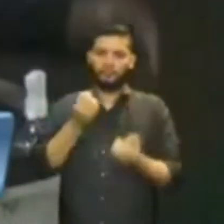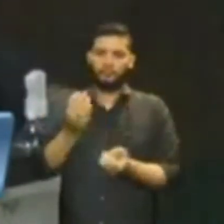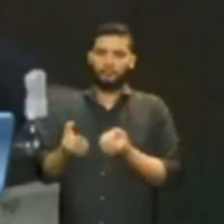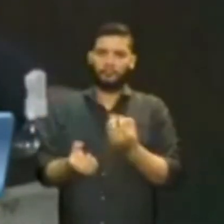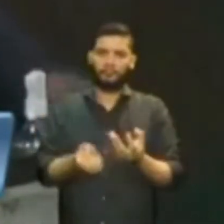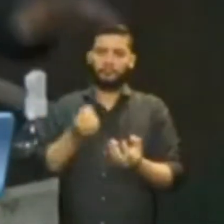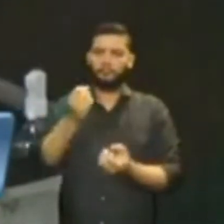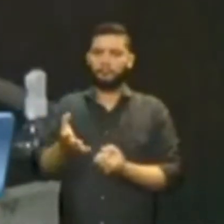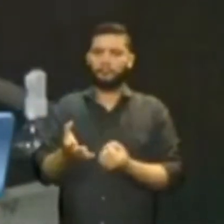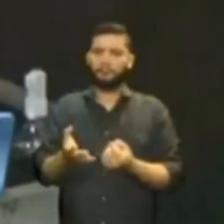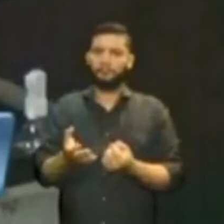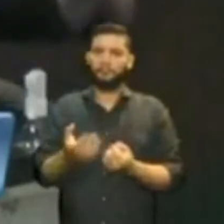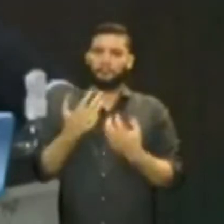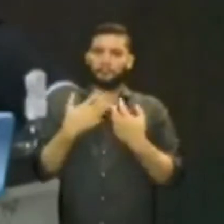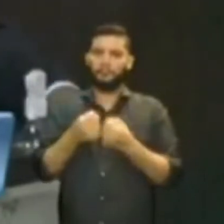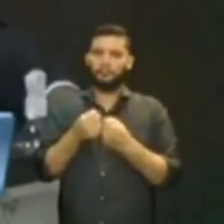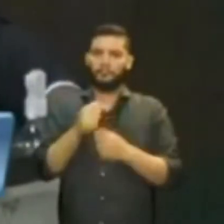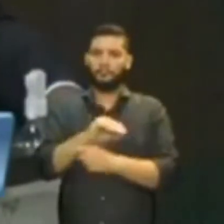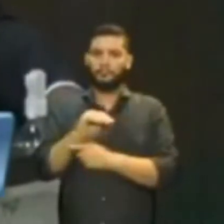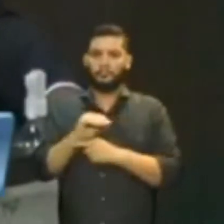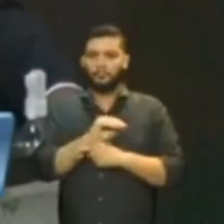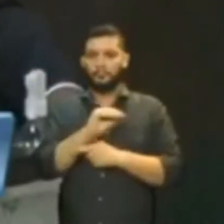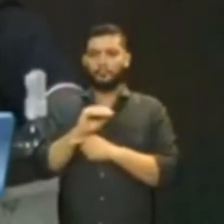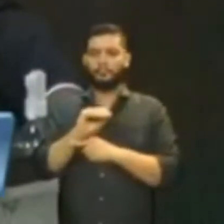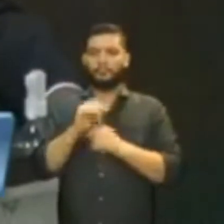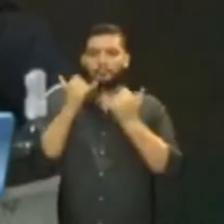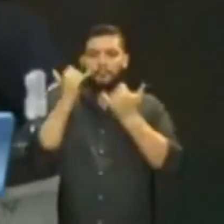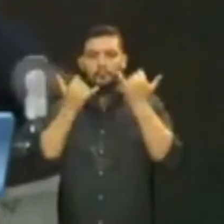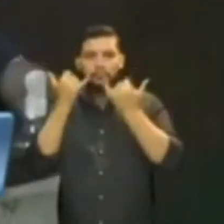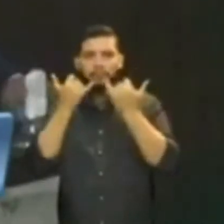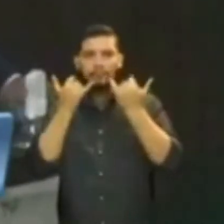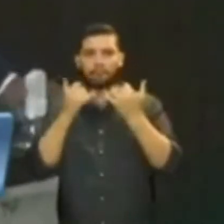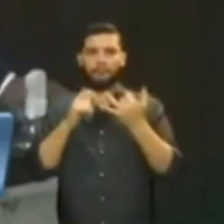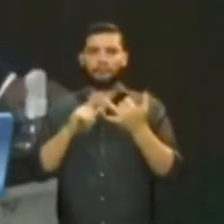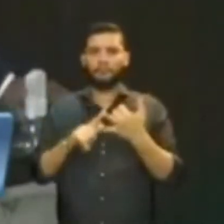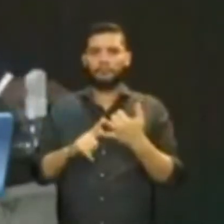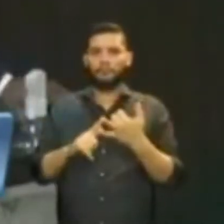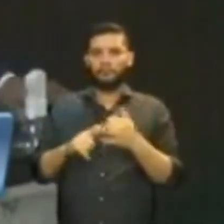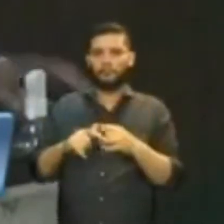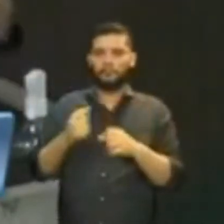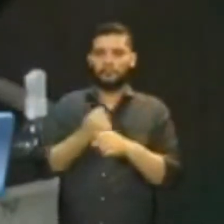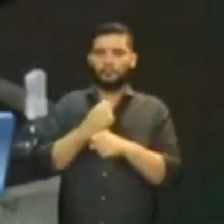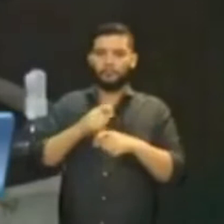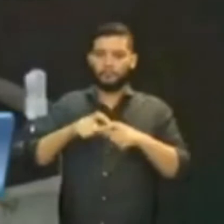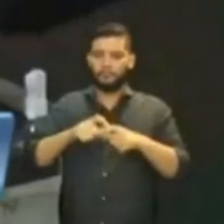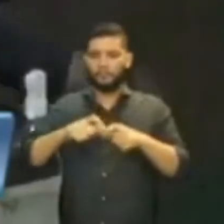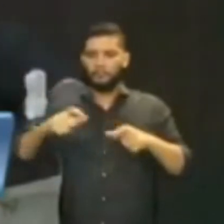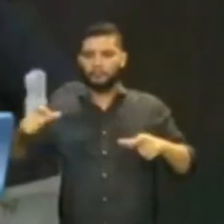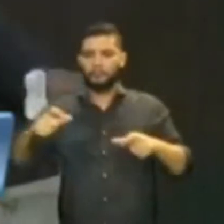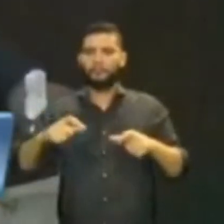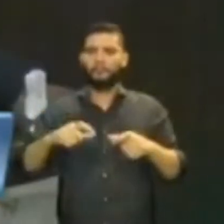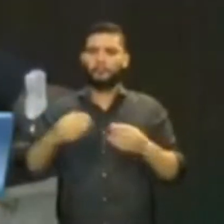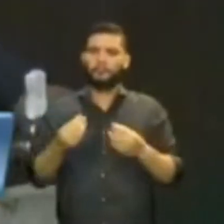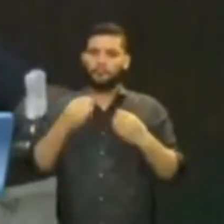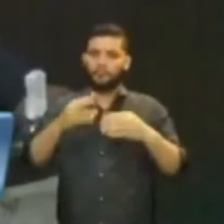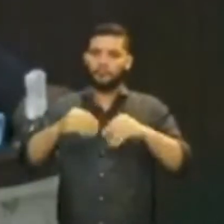Prometendo mundos e fundos. Vamos lá cuidar do Icaraí, vamos construir os espigões, vamos doar terreno para